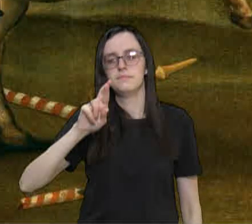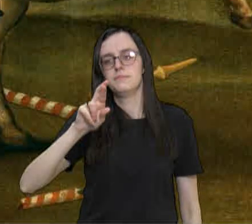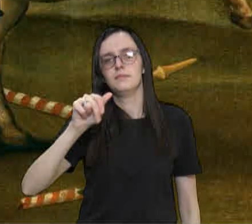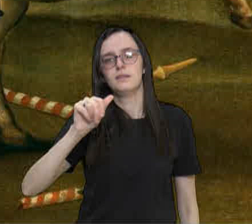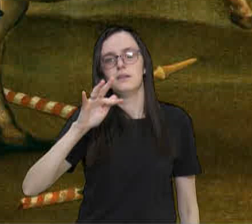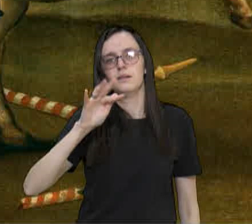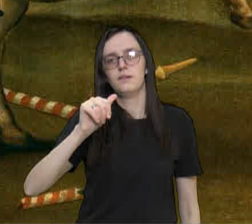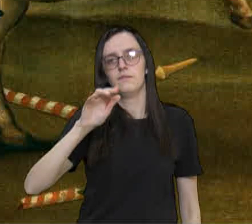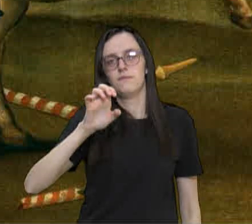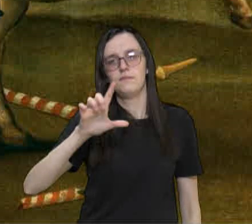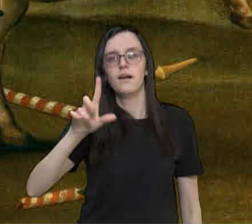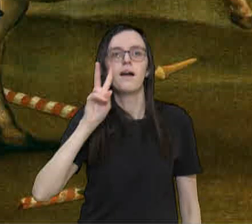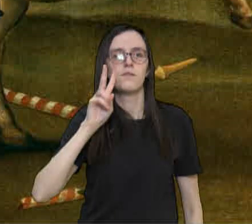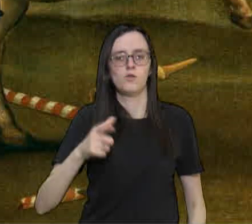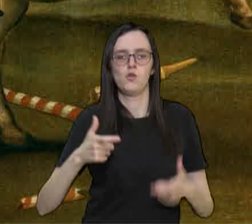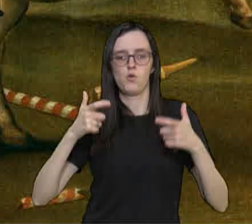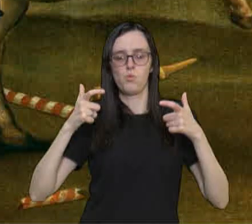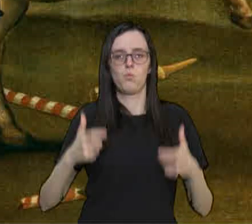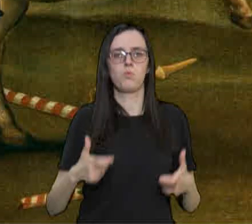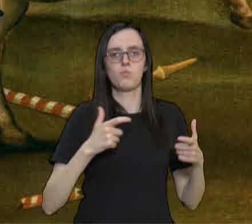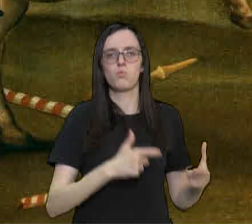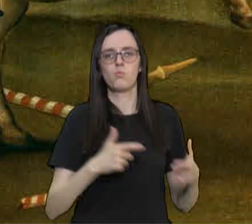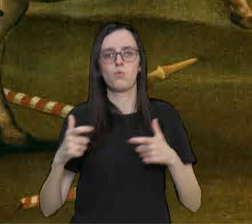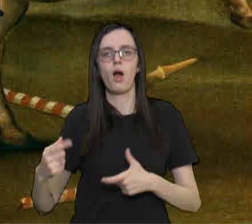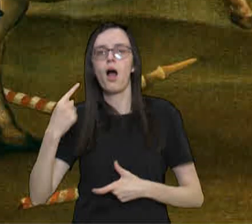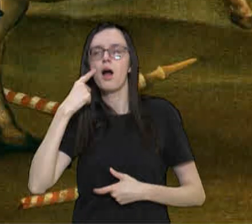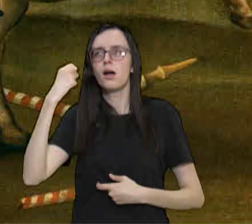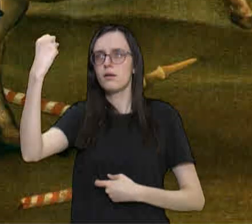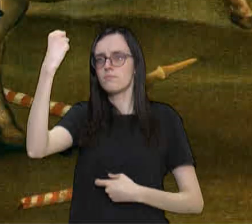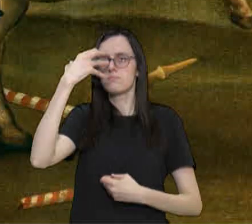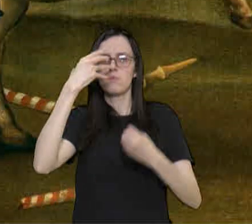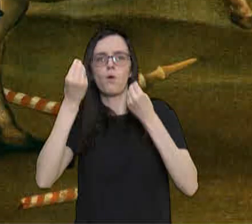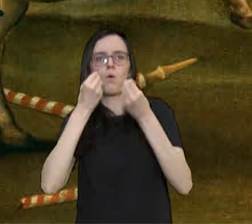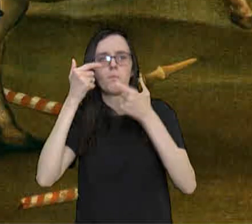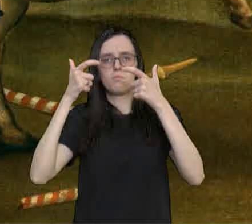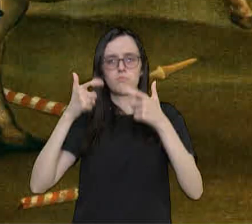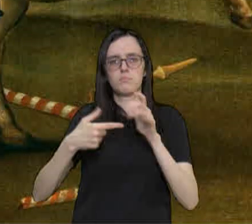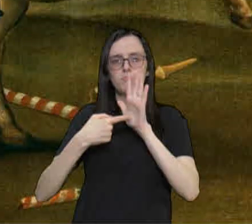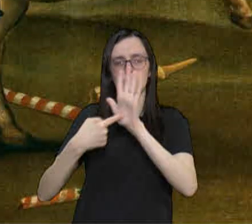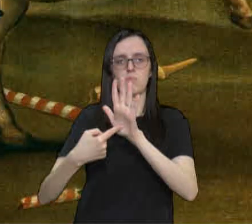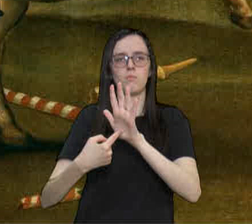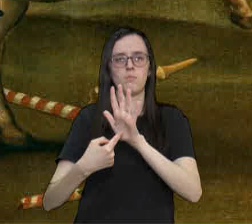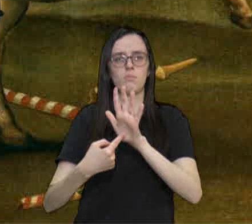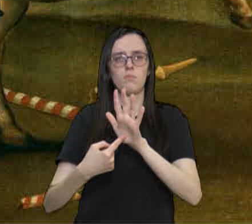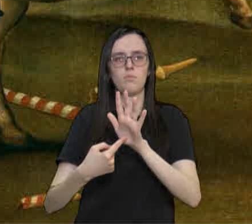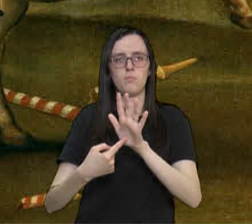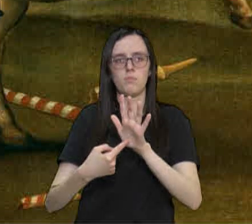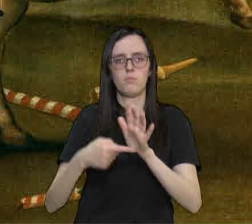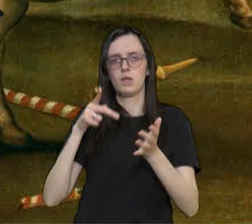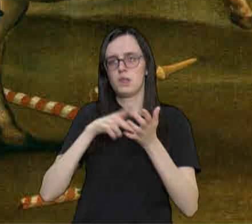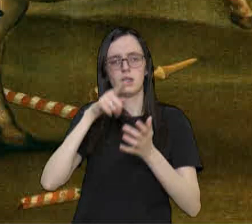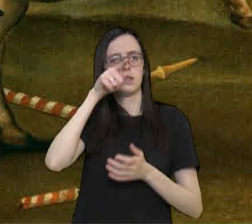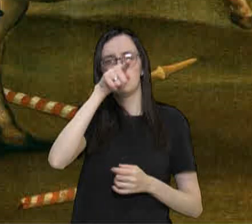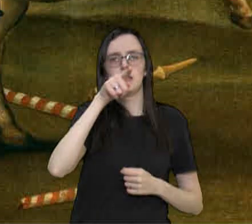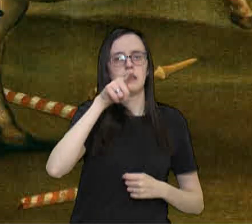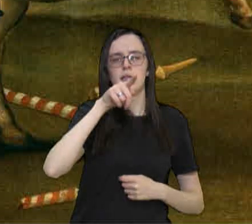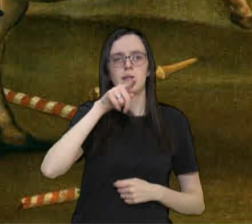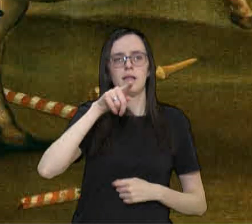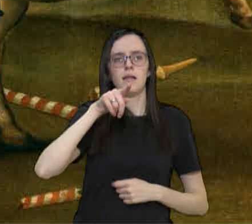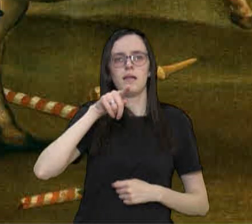1505. Olha o posicionamento, olha o tipo de iluminação, de como mostra. Tá? Isso aqui era uma obra pequenininha, pessoal. Não foi nem